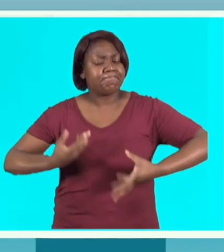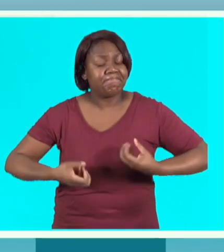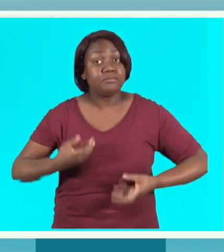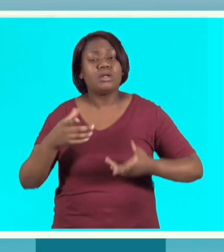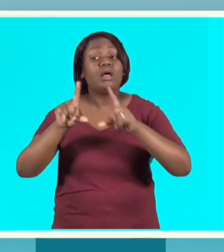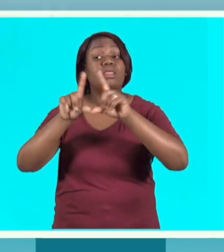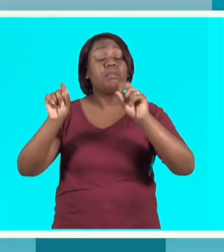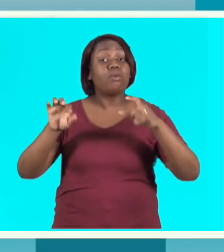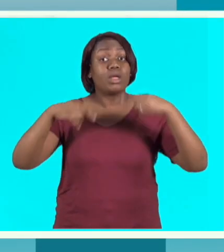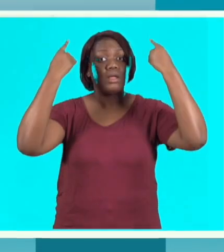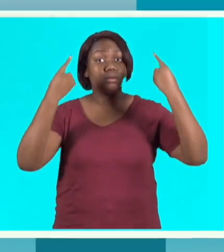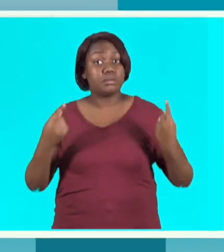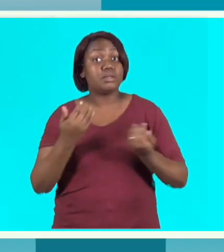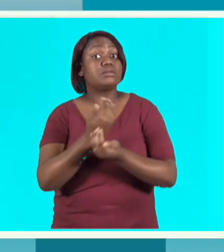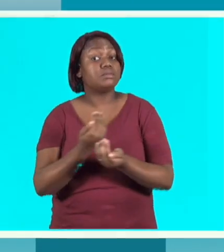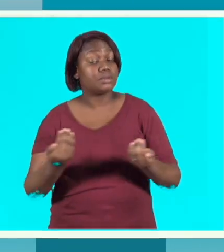casamento prematuro.